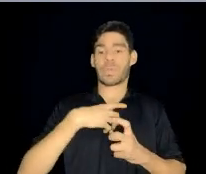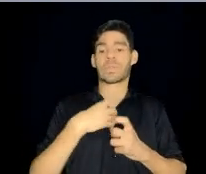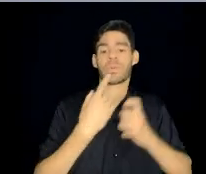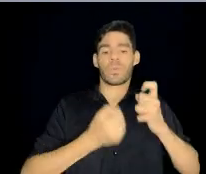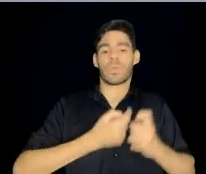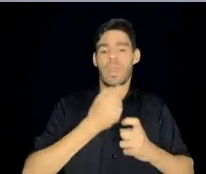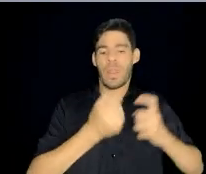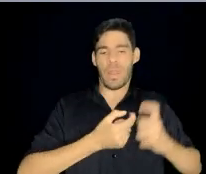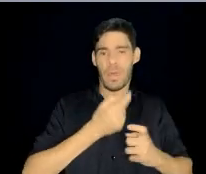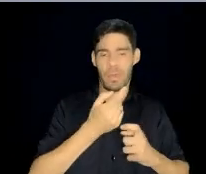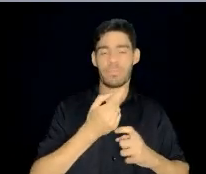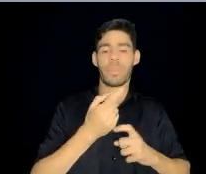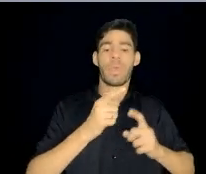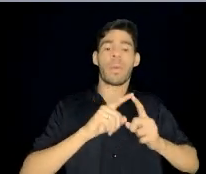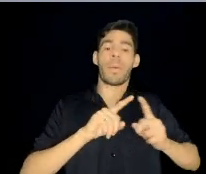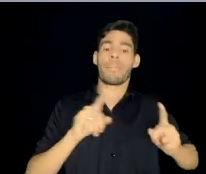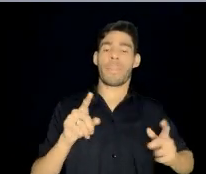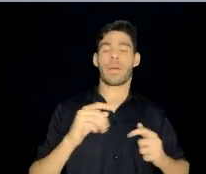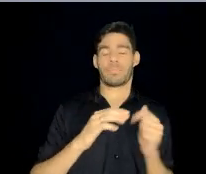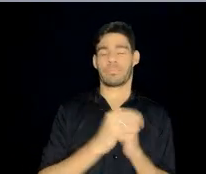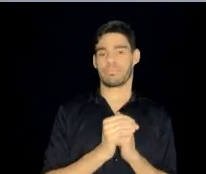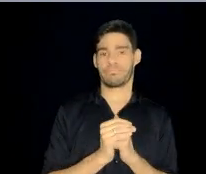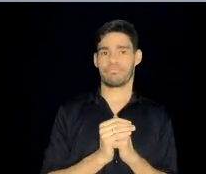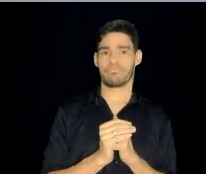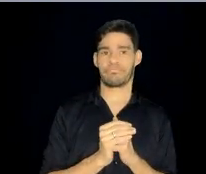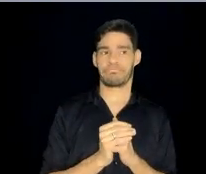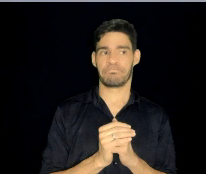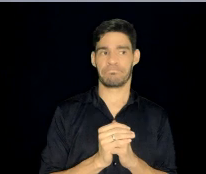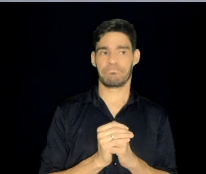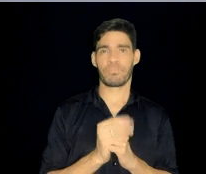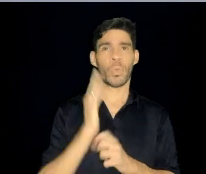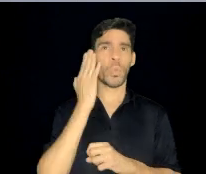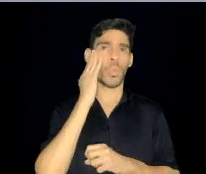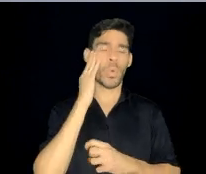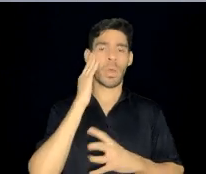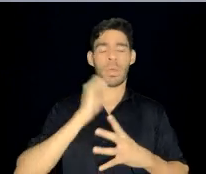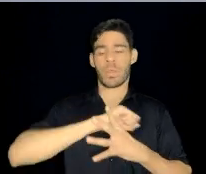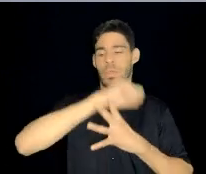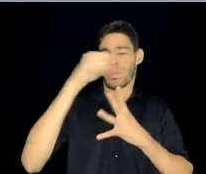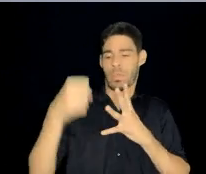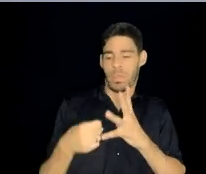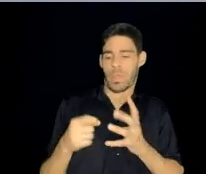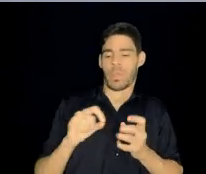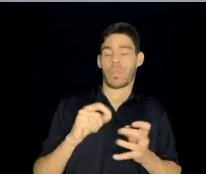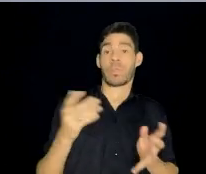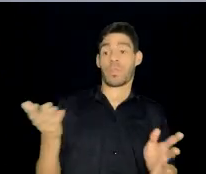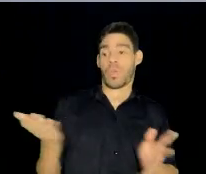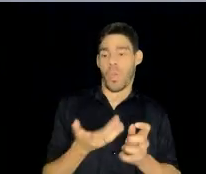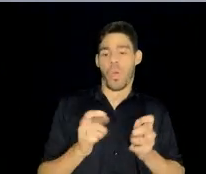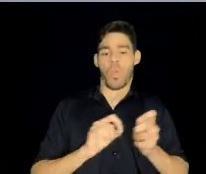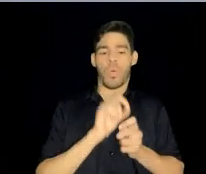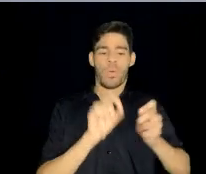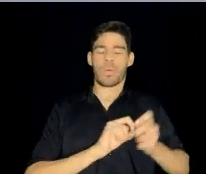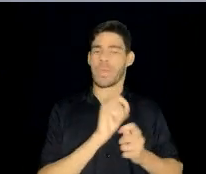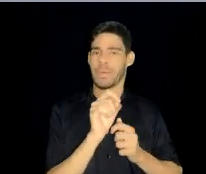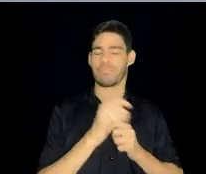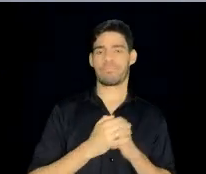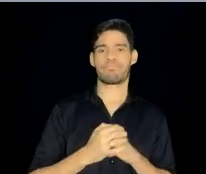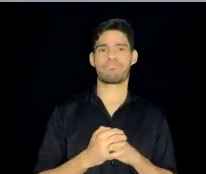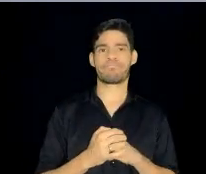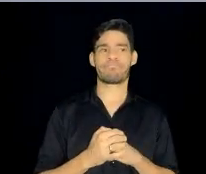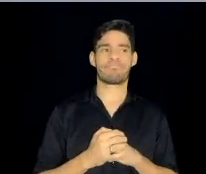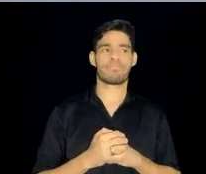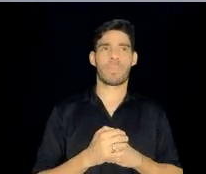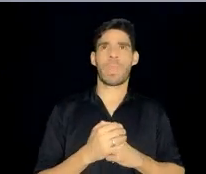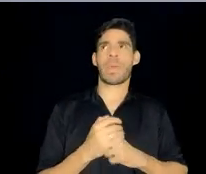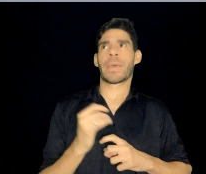fato atípico. Né? No entanto, o entendimento jurisprudencial hoje é de que não